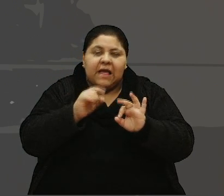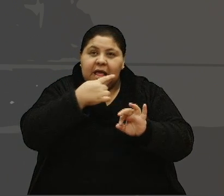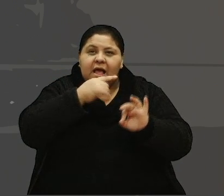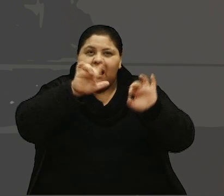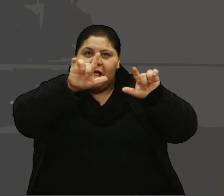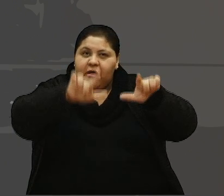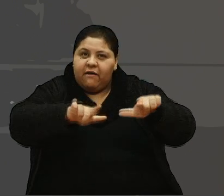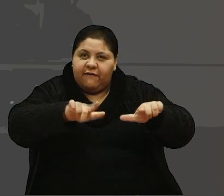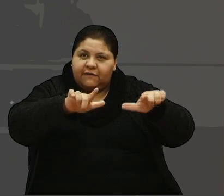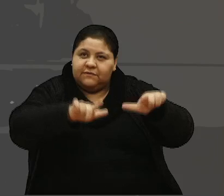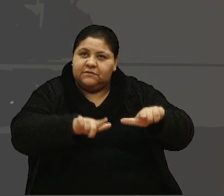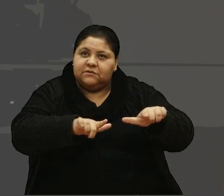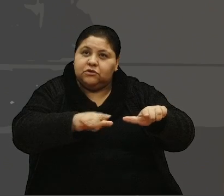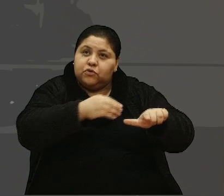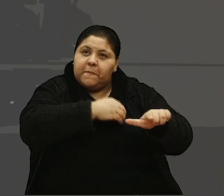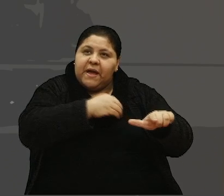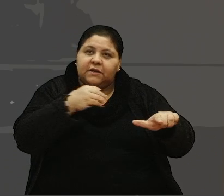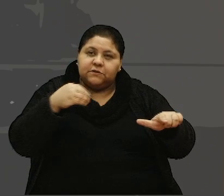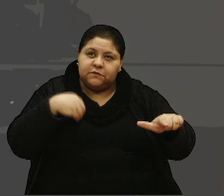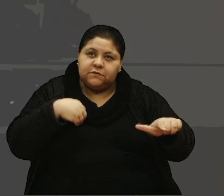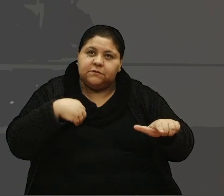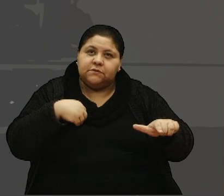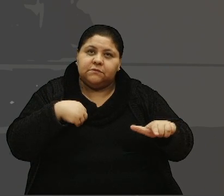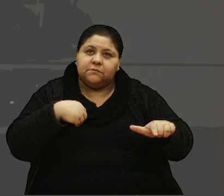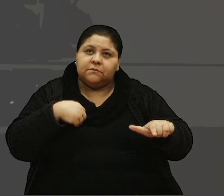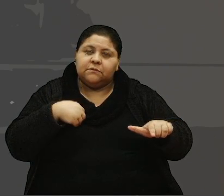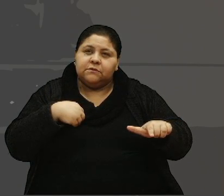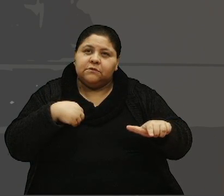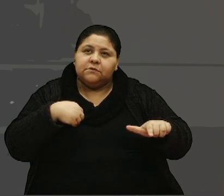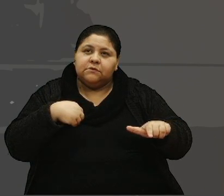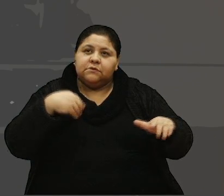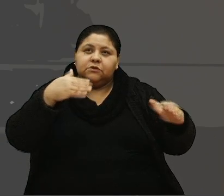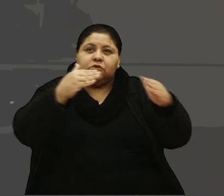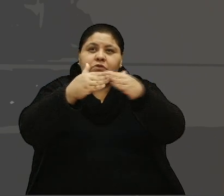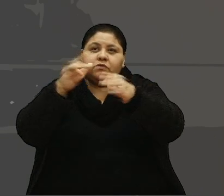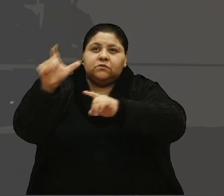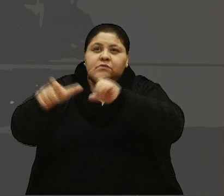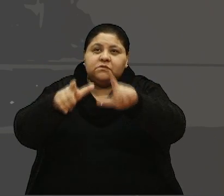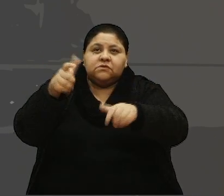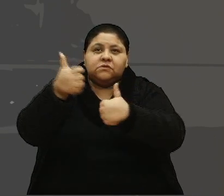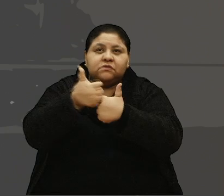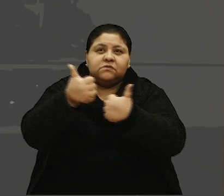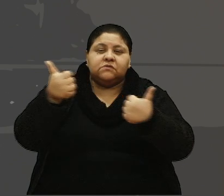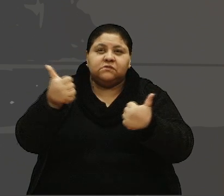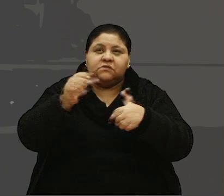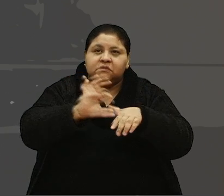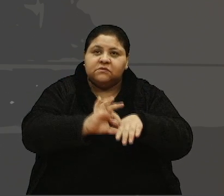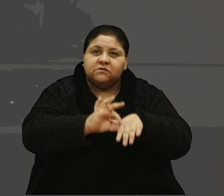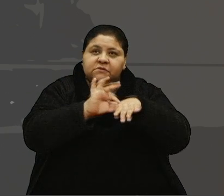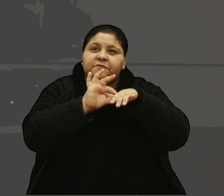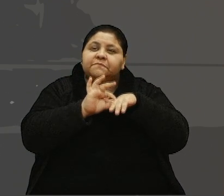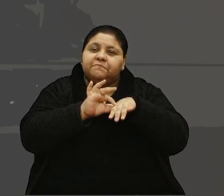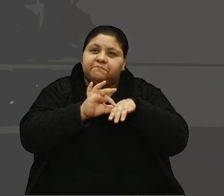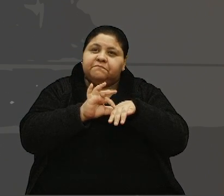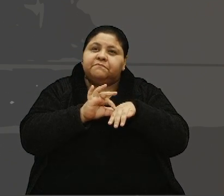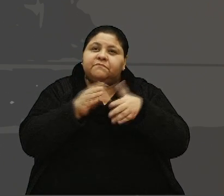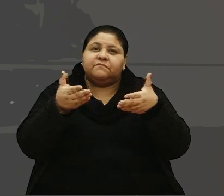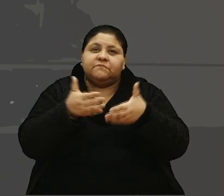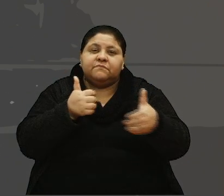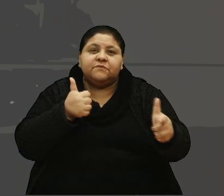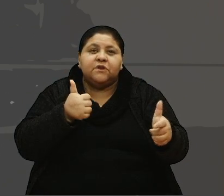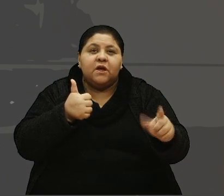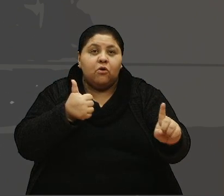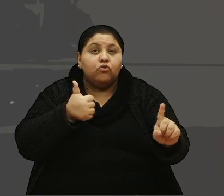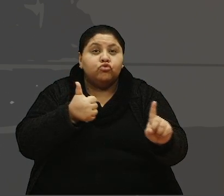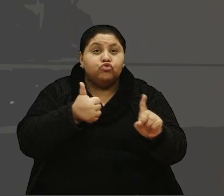ali do médico, os moradores, assessorias, autoridades. Estou ao lado do